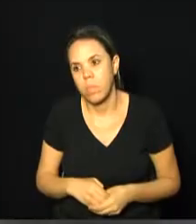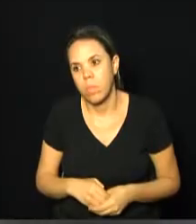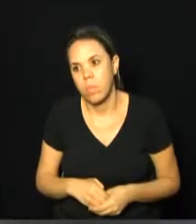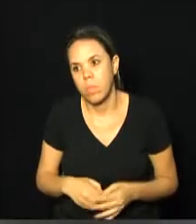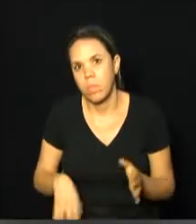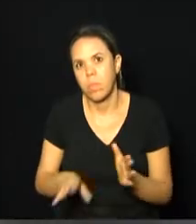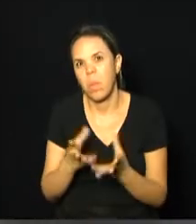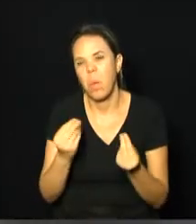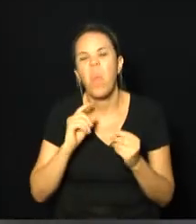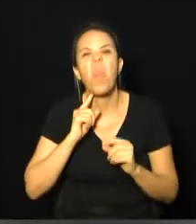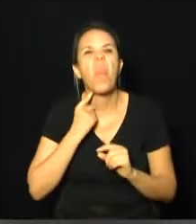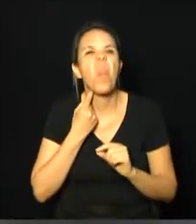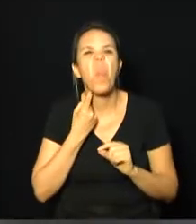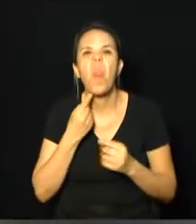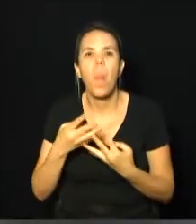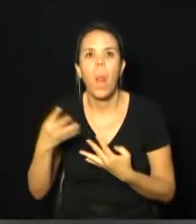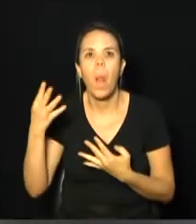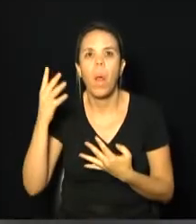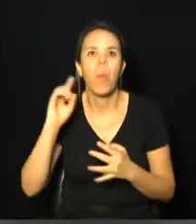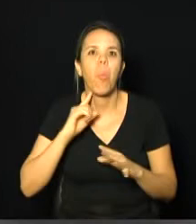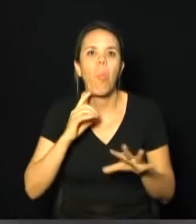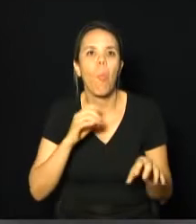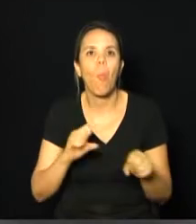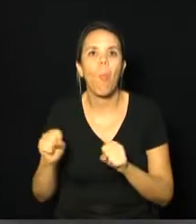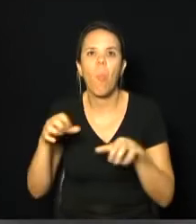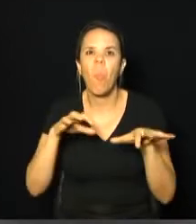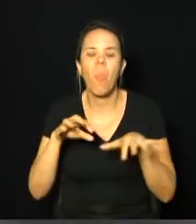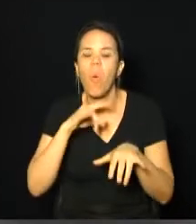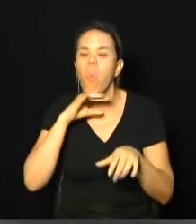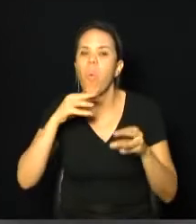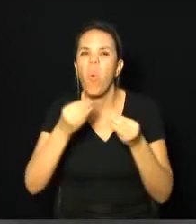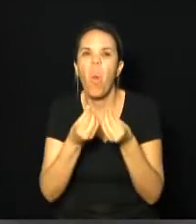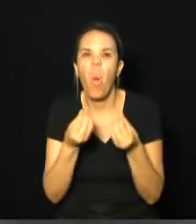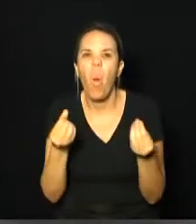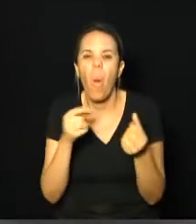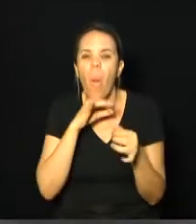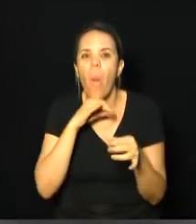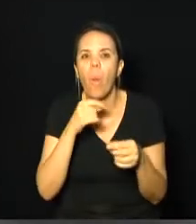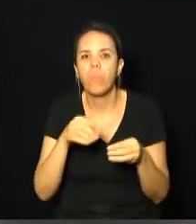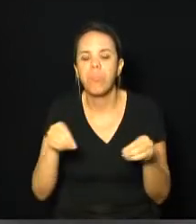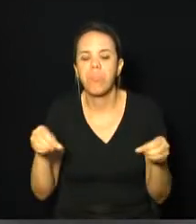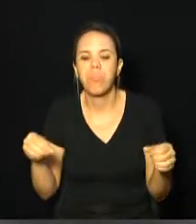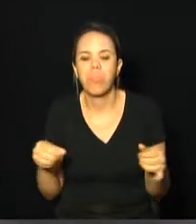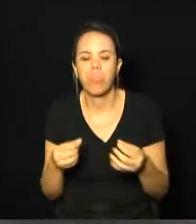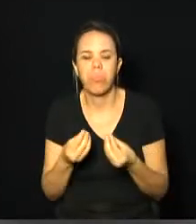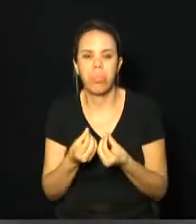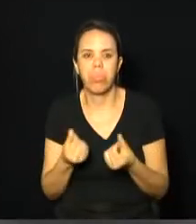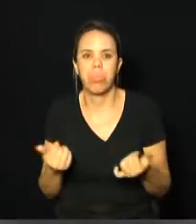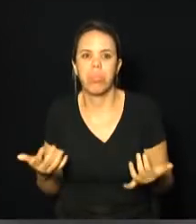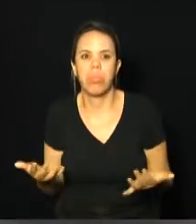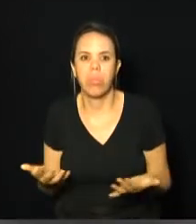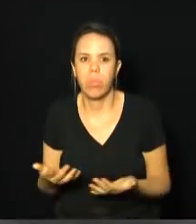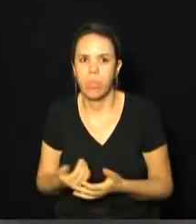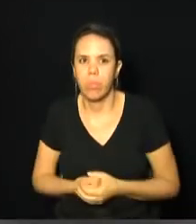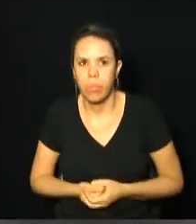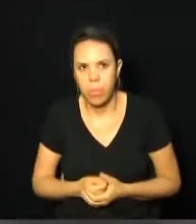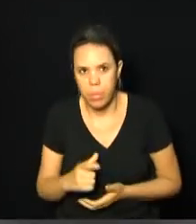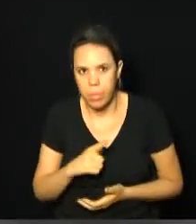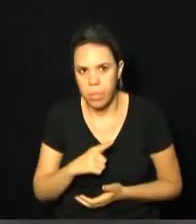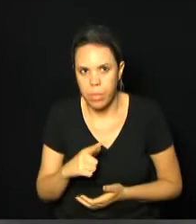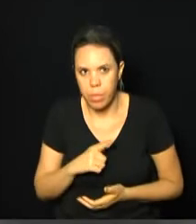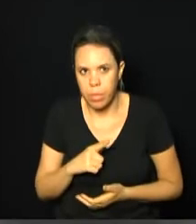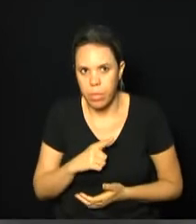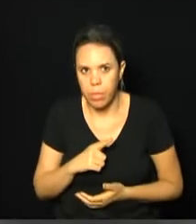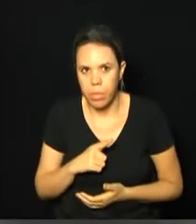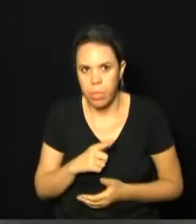cheio de poeira, quando é seco é poeira, quando chove é barro. Mas tem isso